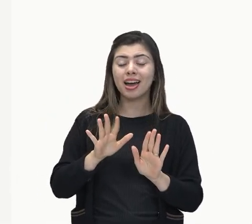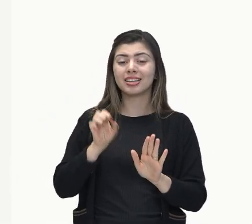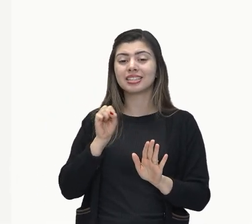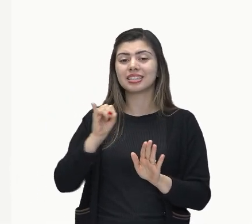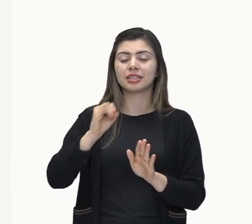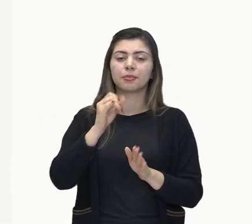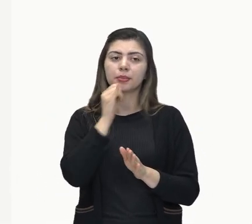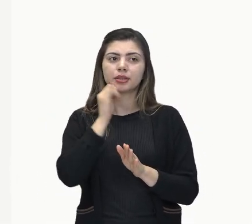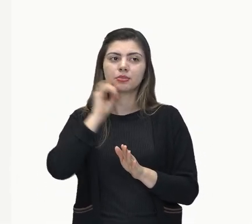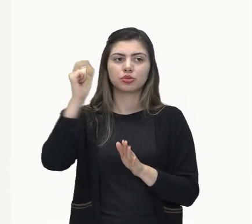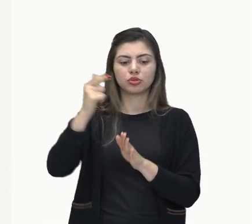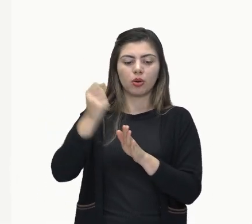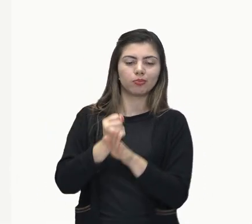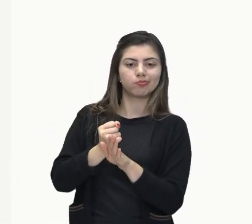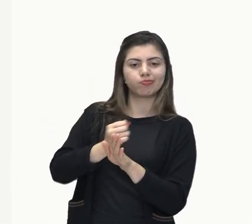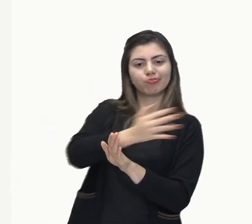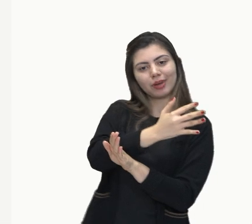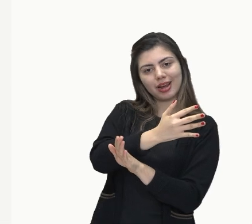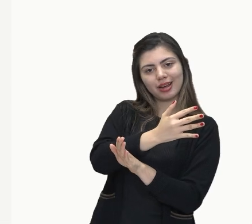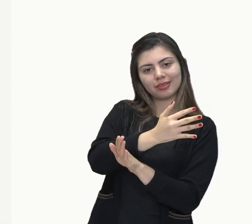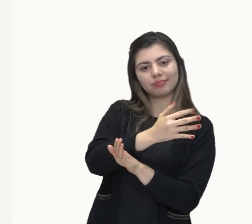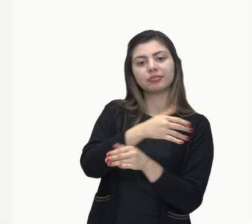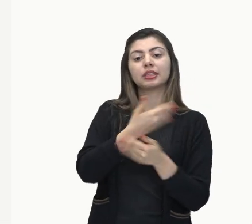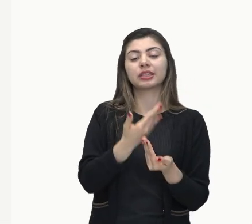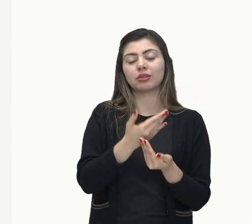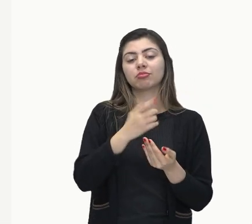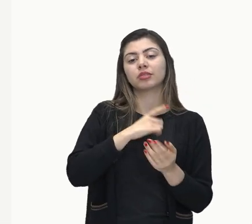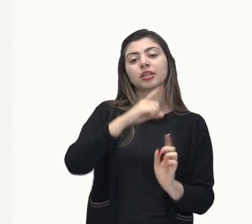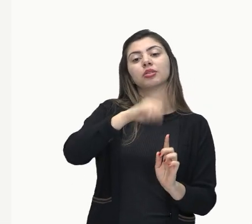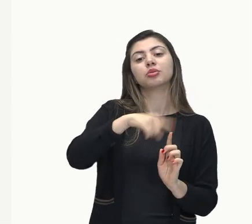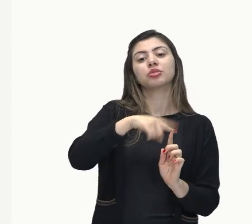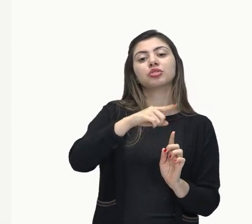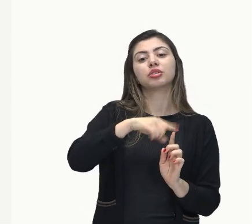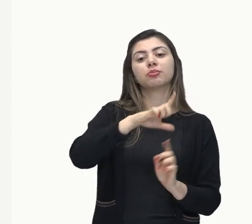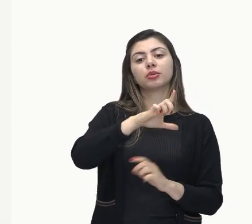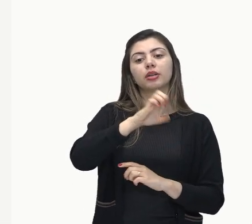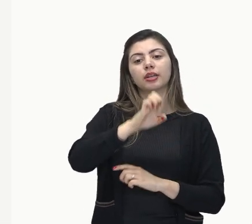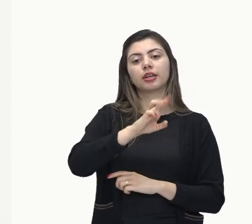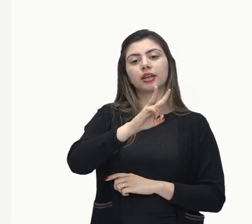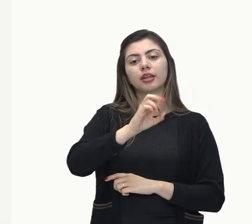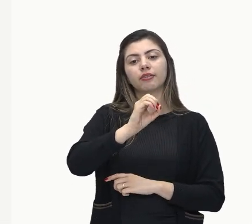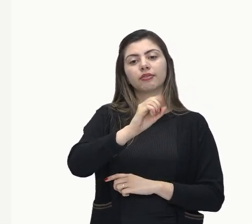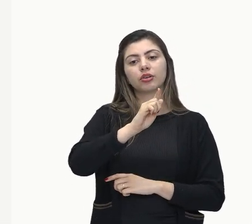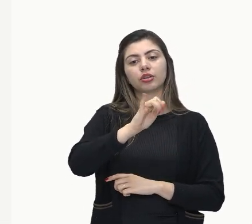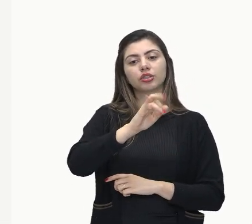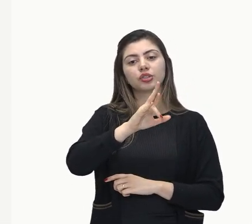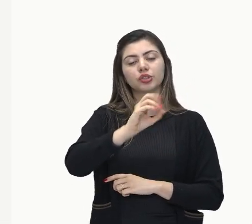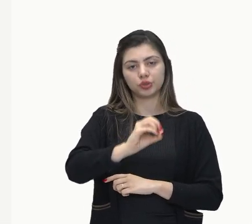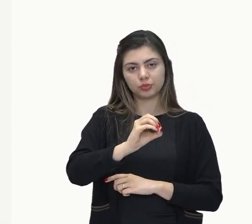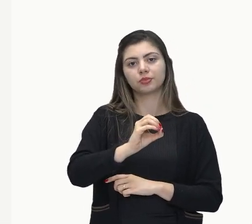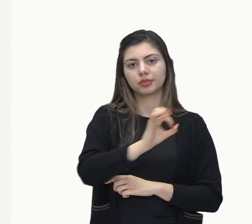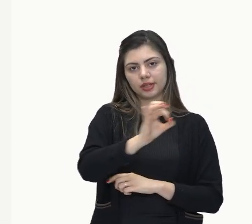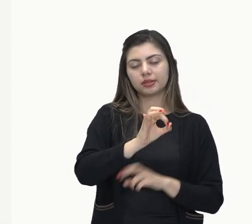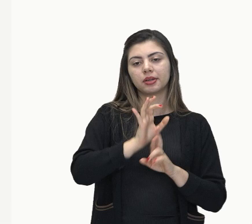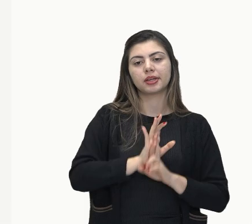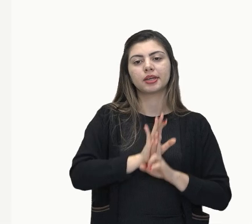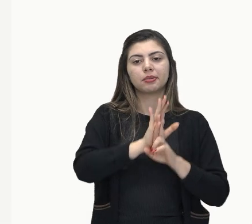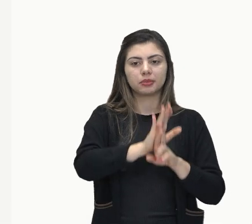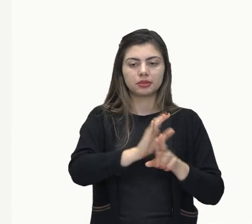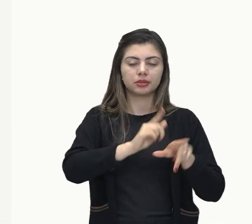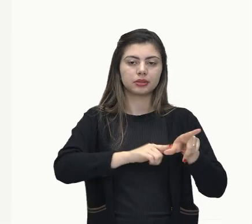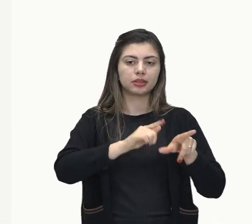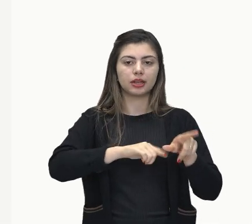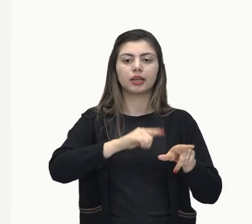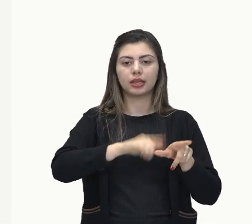lado esquerdo, apresenta-se aí um outro isômero, que é o levógiro, ou levogiro, ou destrogiro, ou